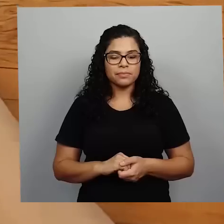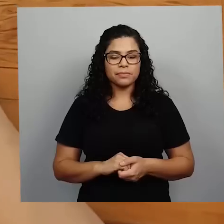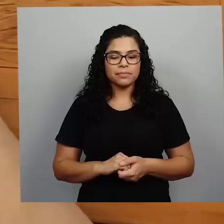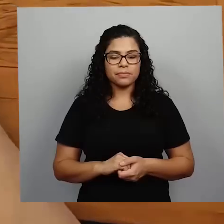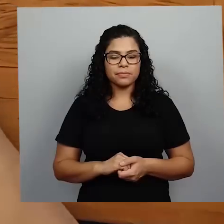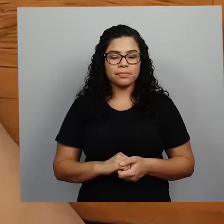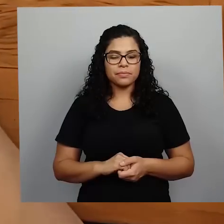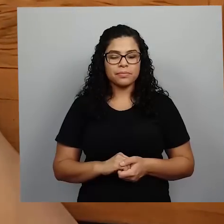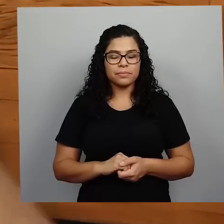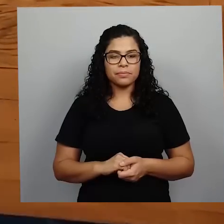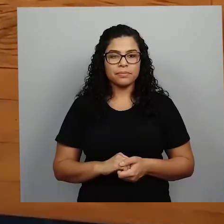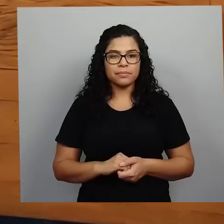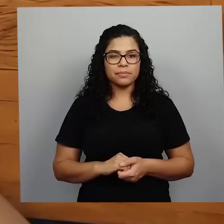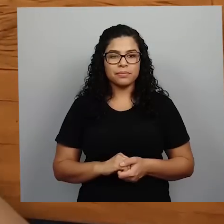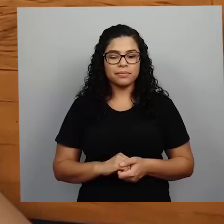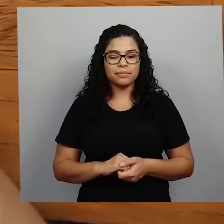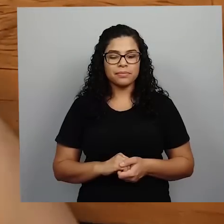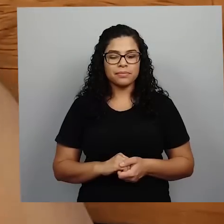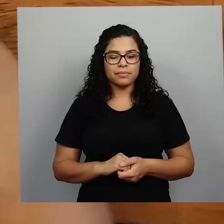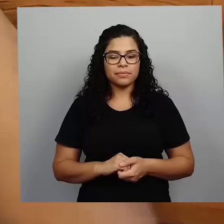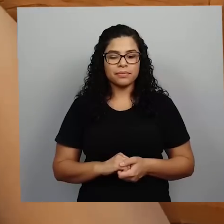Pronto.